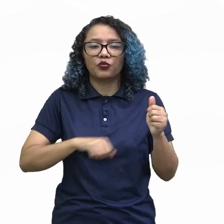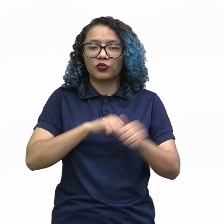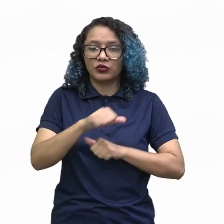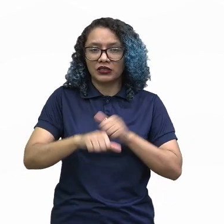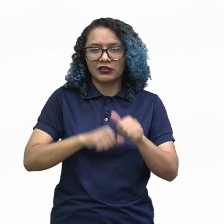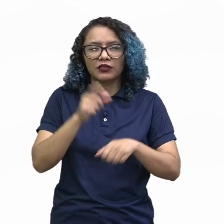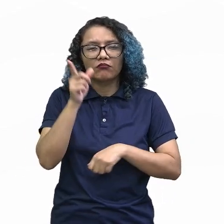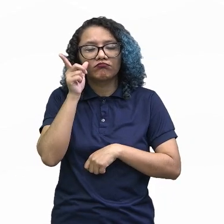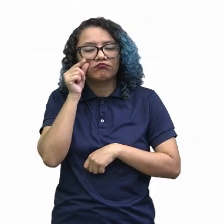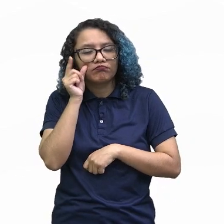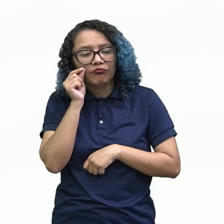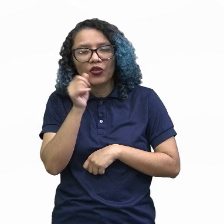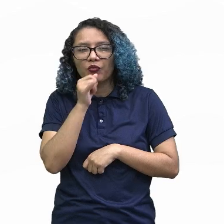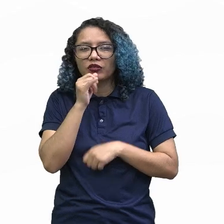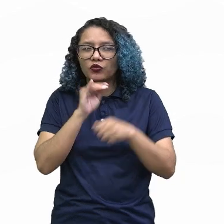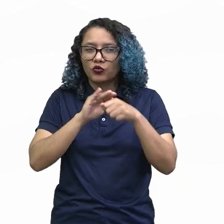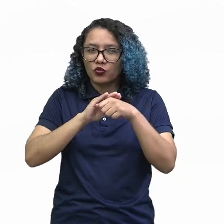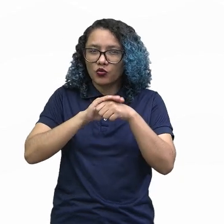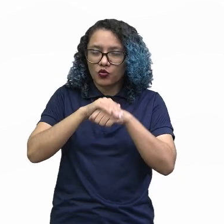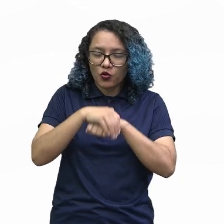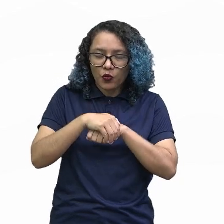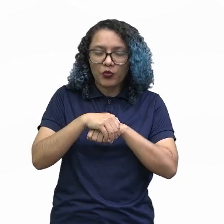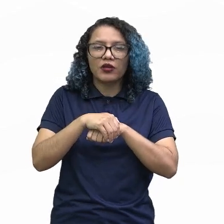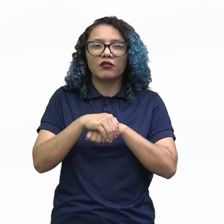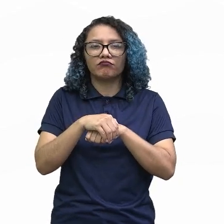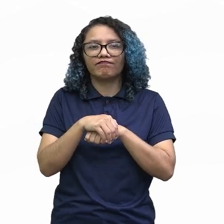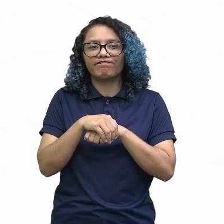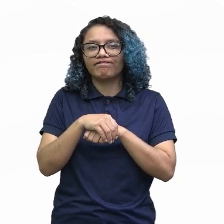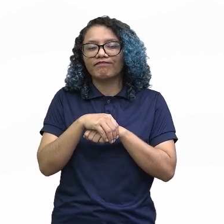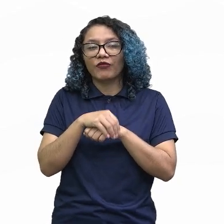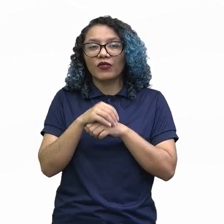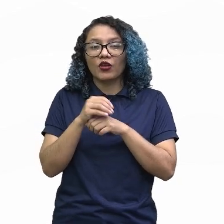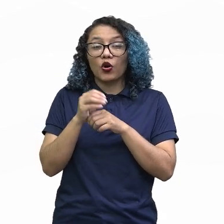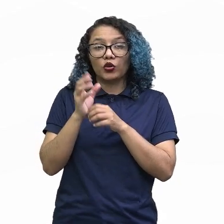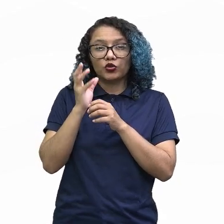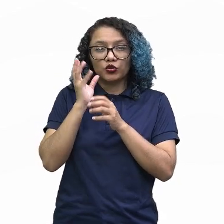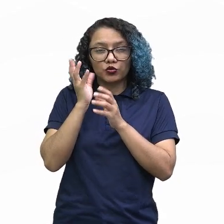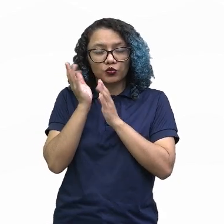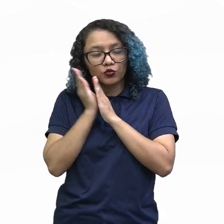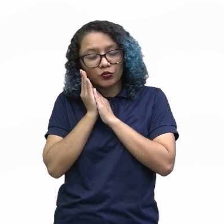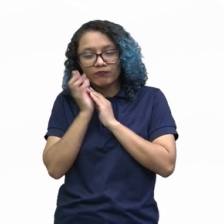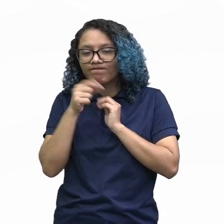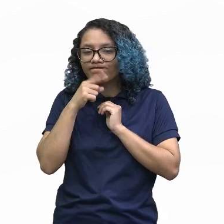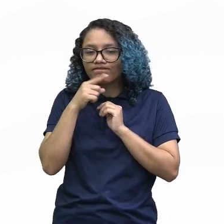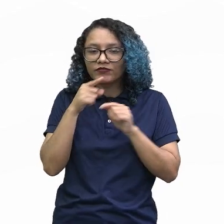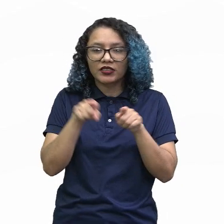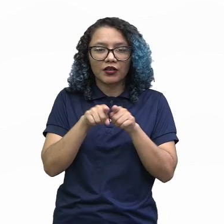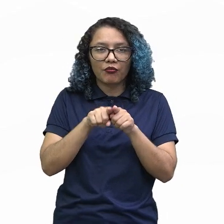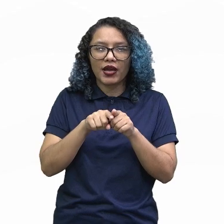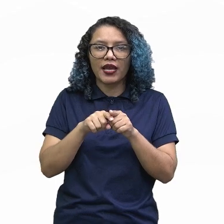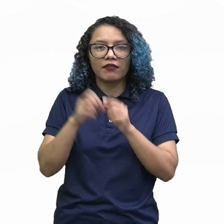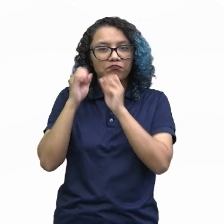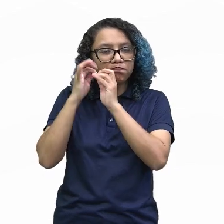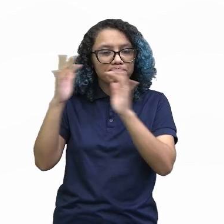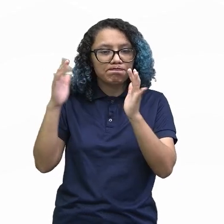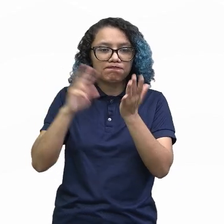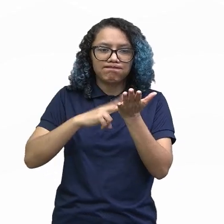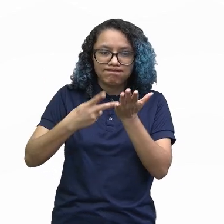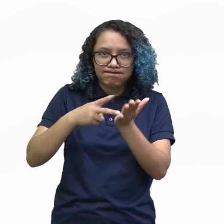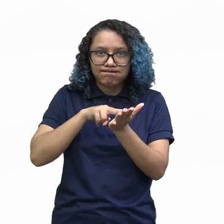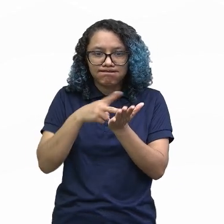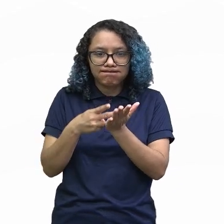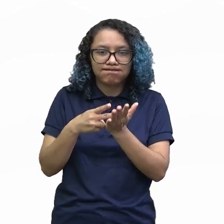né, casos de insônia, pesadelos e movimentos involuntários ao dormir, depressão e